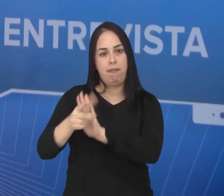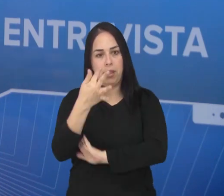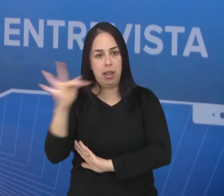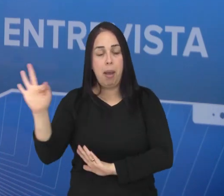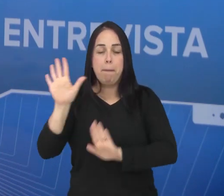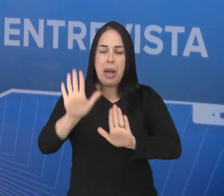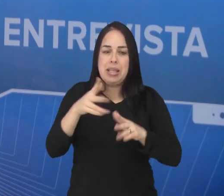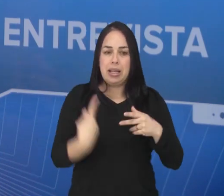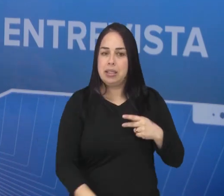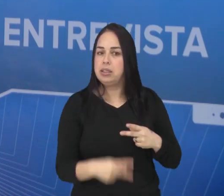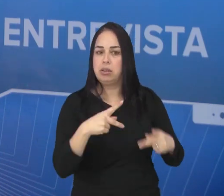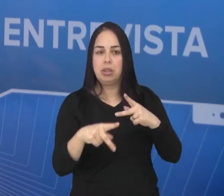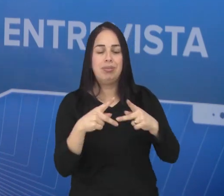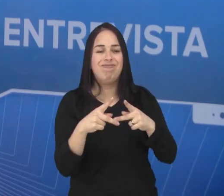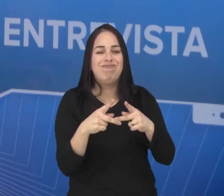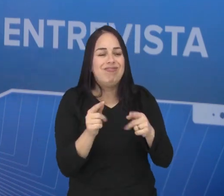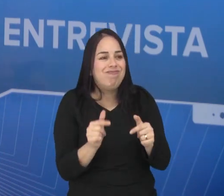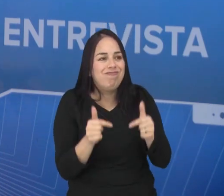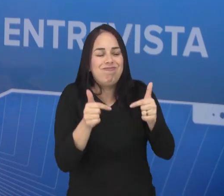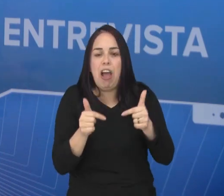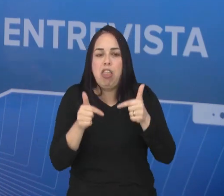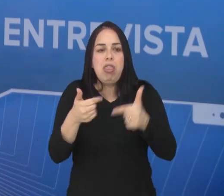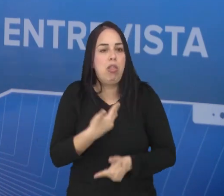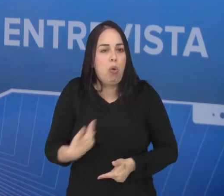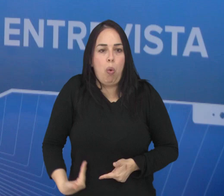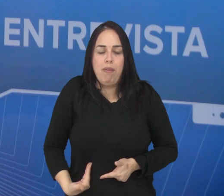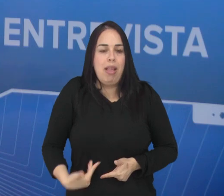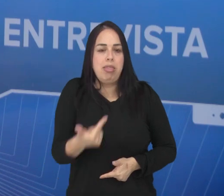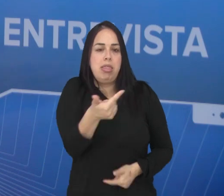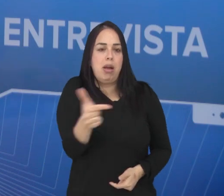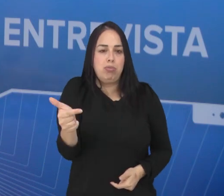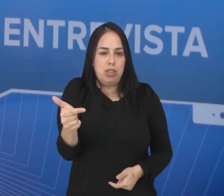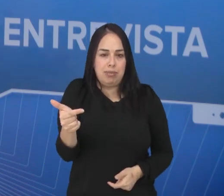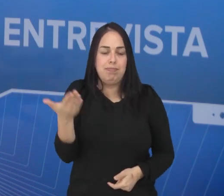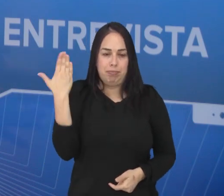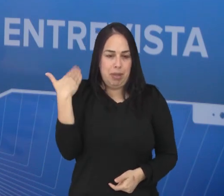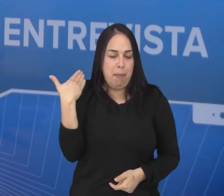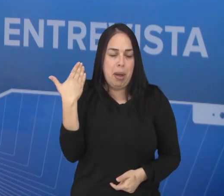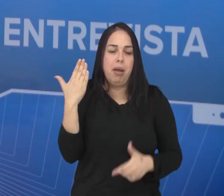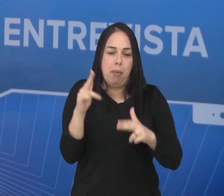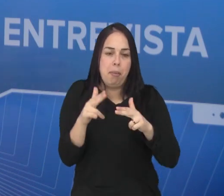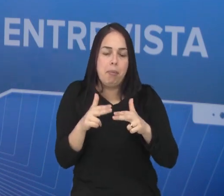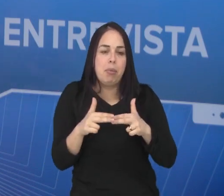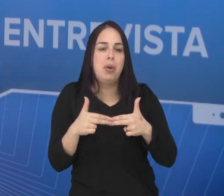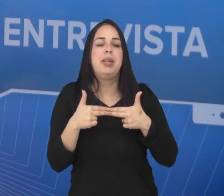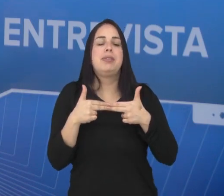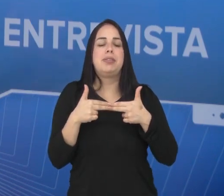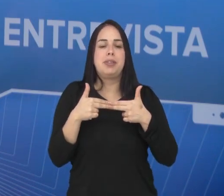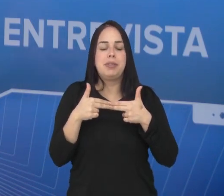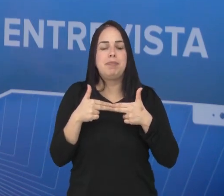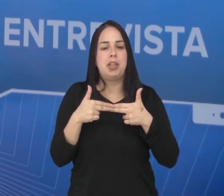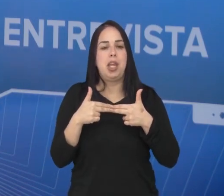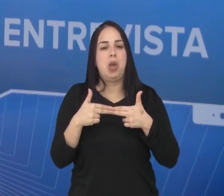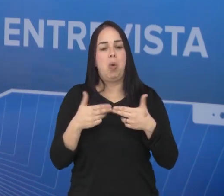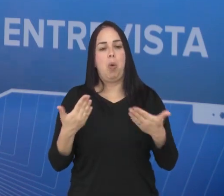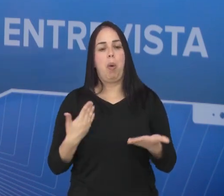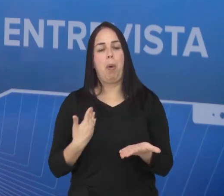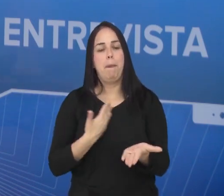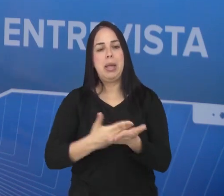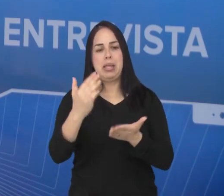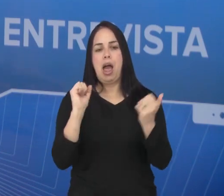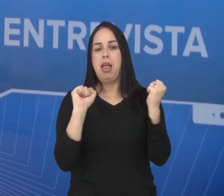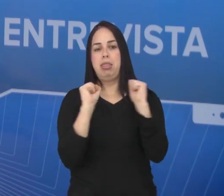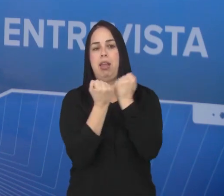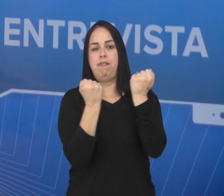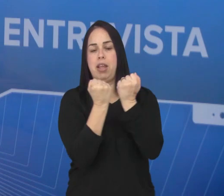que em São José dos Campos não tinha nenhuma ação da administração pública, da prefeitura. Então, a gente levanta essa bandeira com a